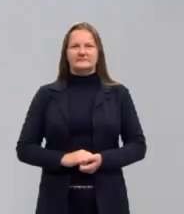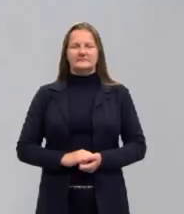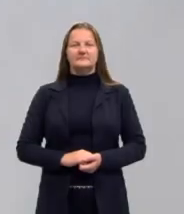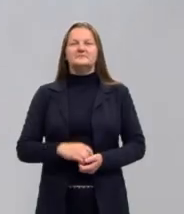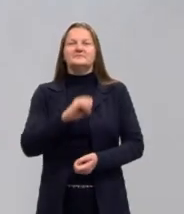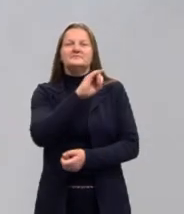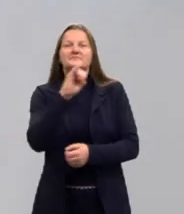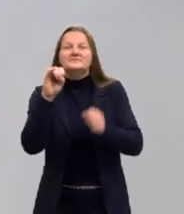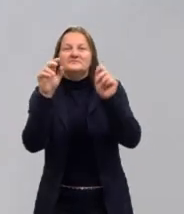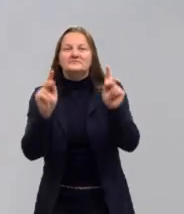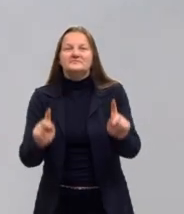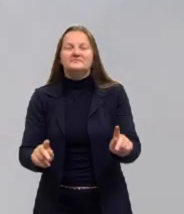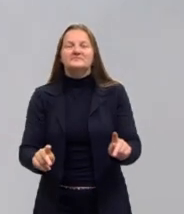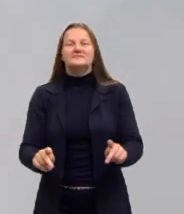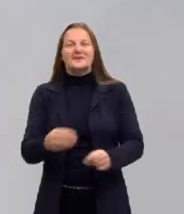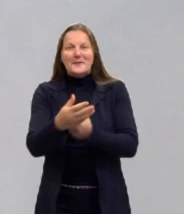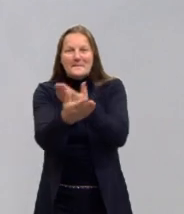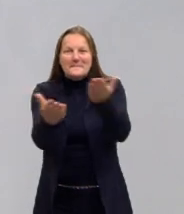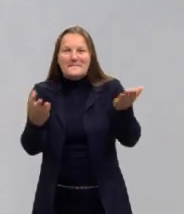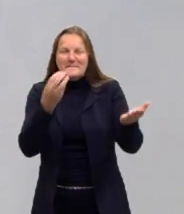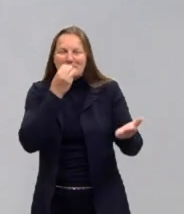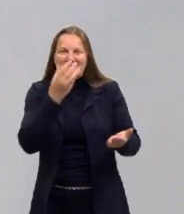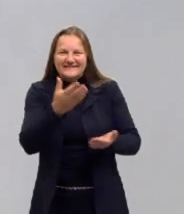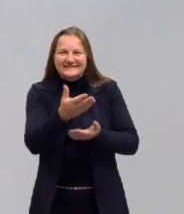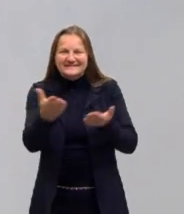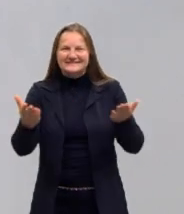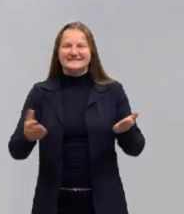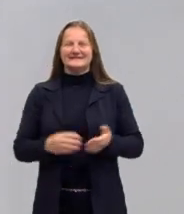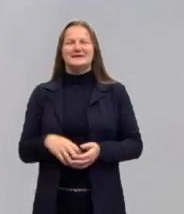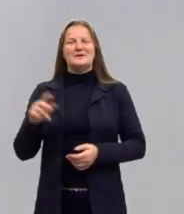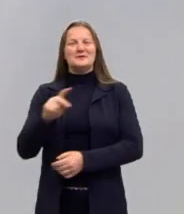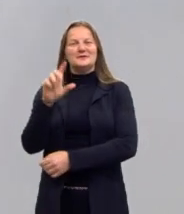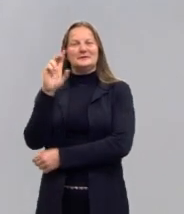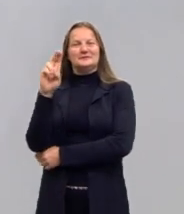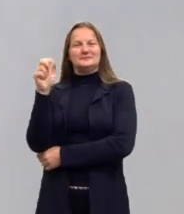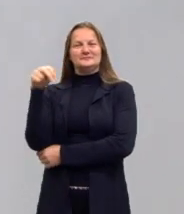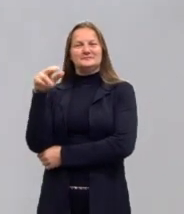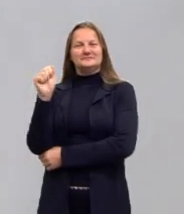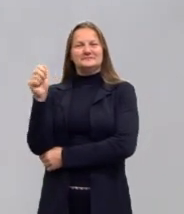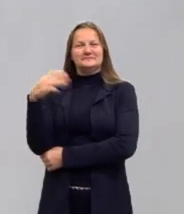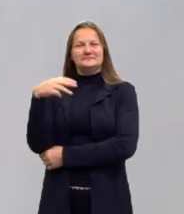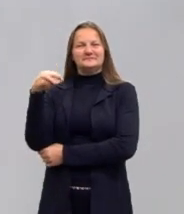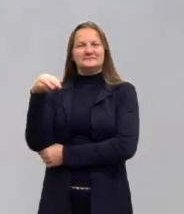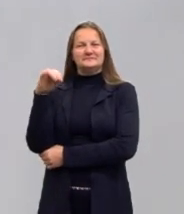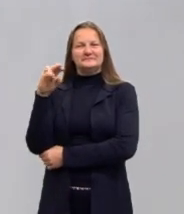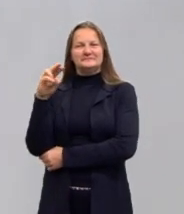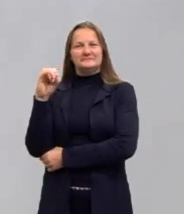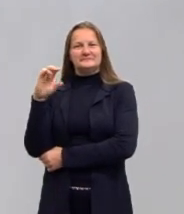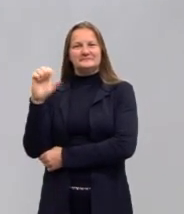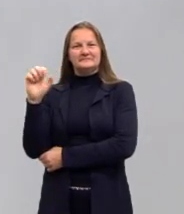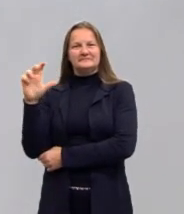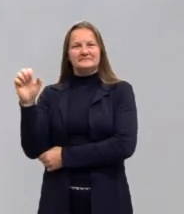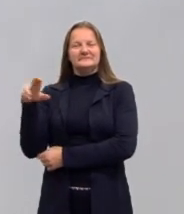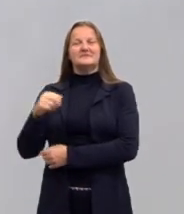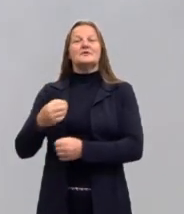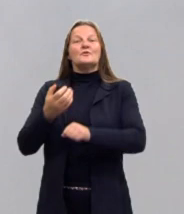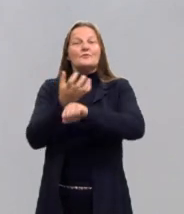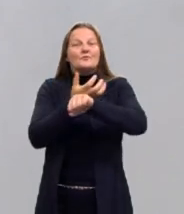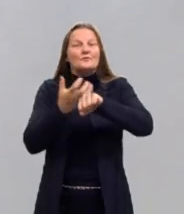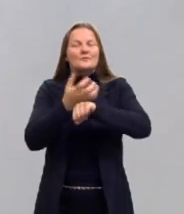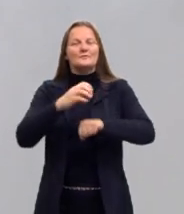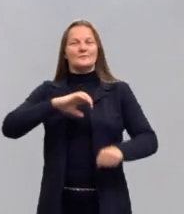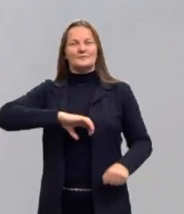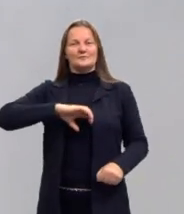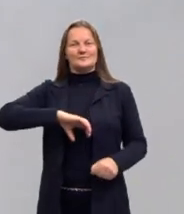E aí pessoal tudo bem com vocês eu sou a professora Luana Miller trabalha com vocês o componente curricular de língua